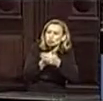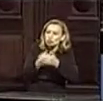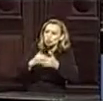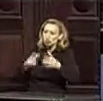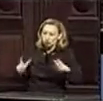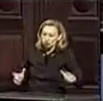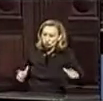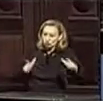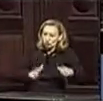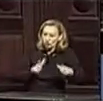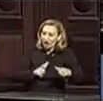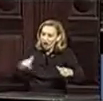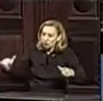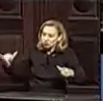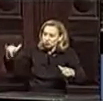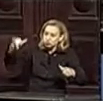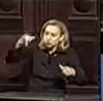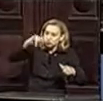clandestinos.